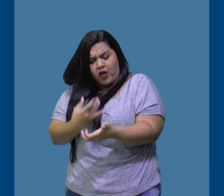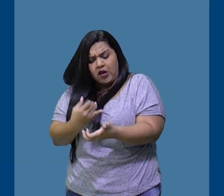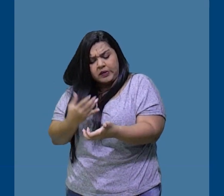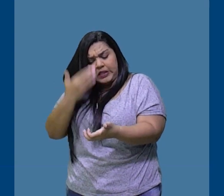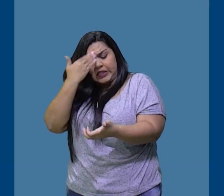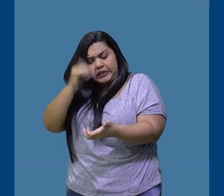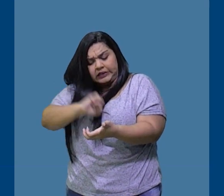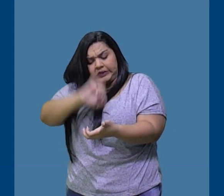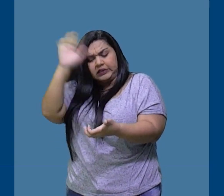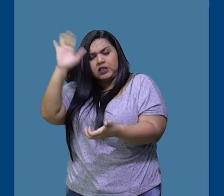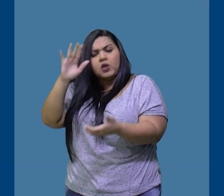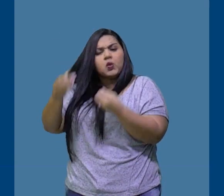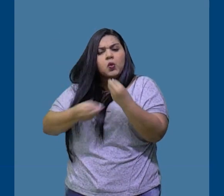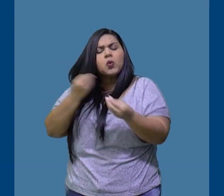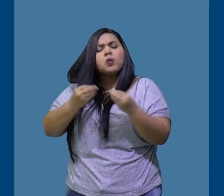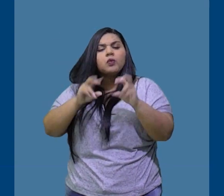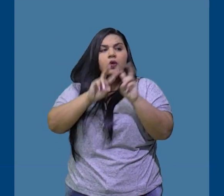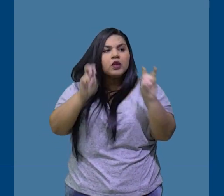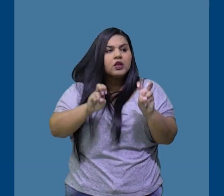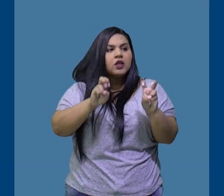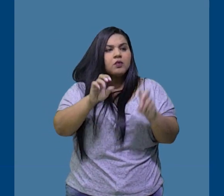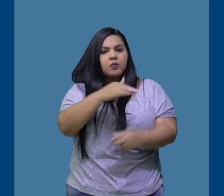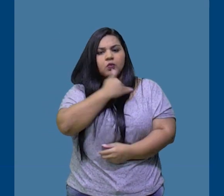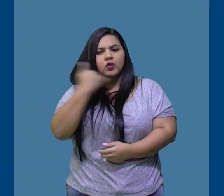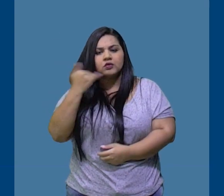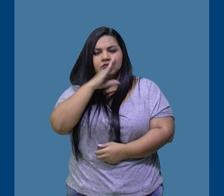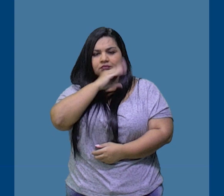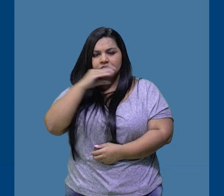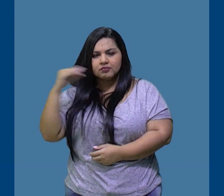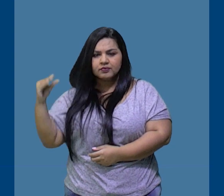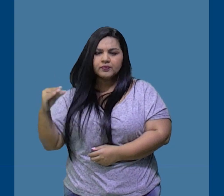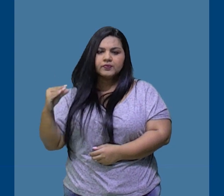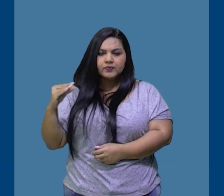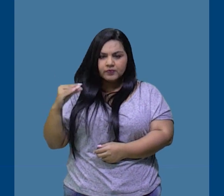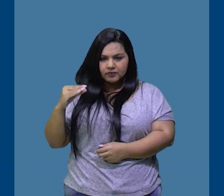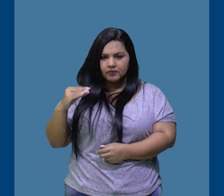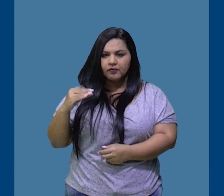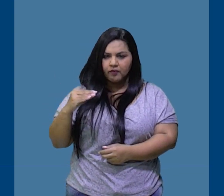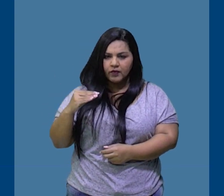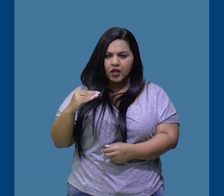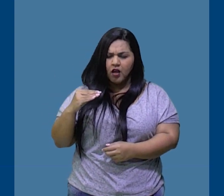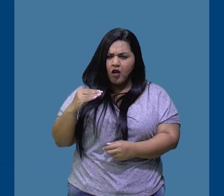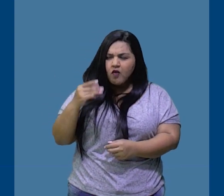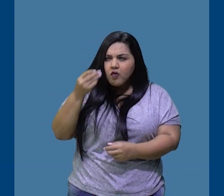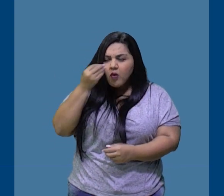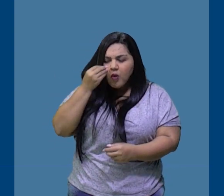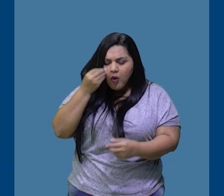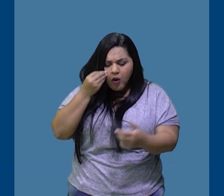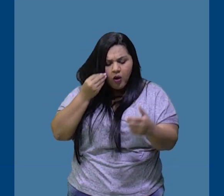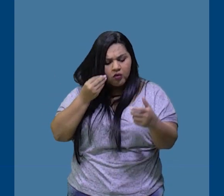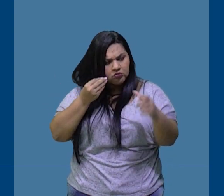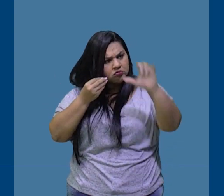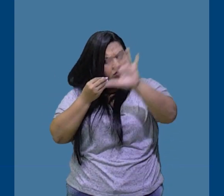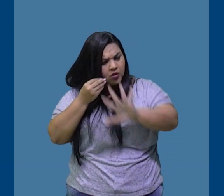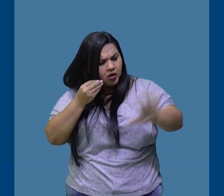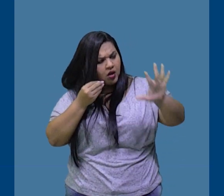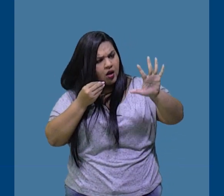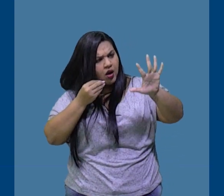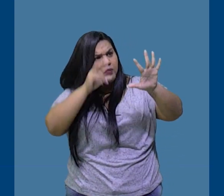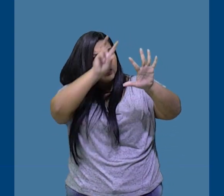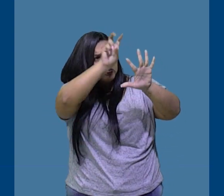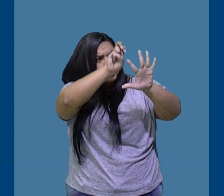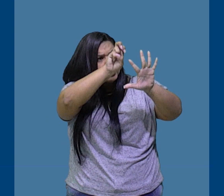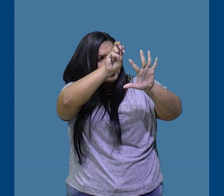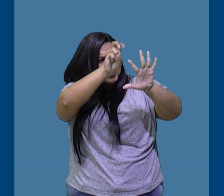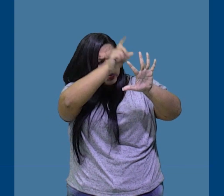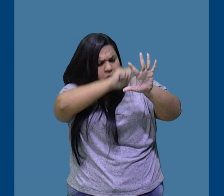de mortalidade infantil, né? Vi o título ali, vi o subtítulo, aí eu vou olhar a legenda para ver naquele mapa, por